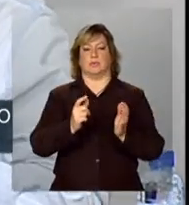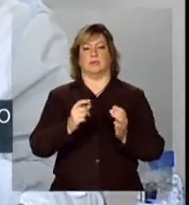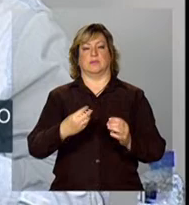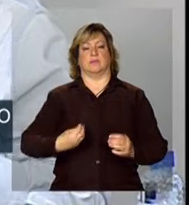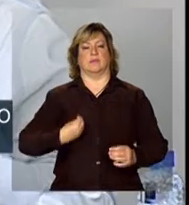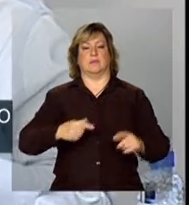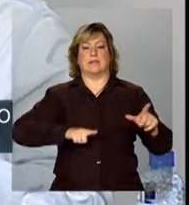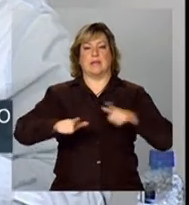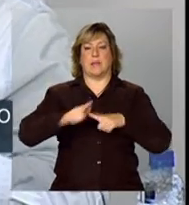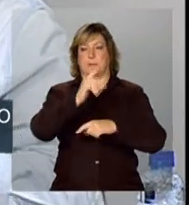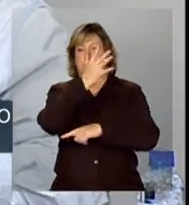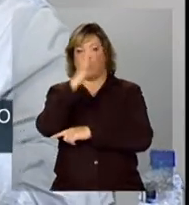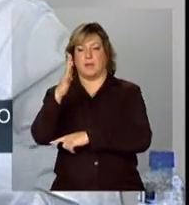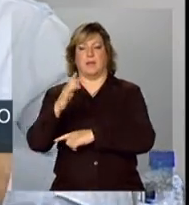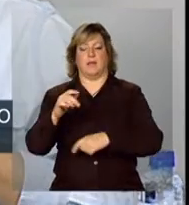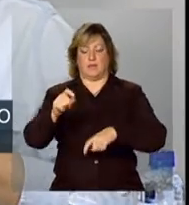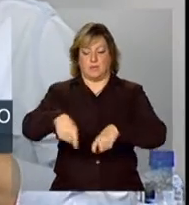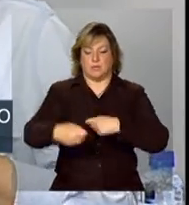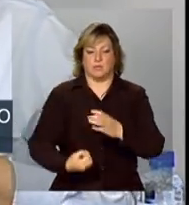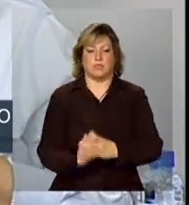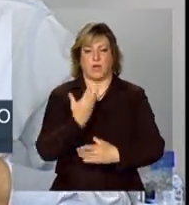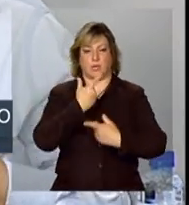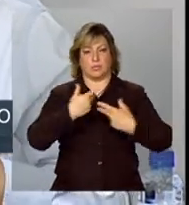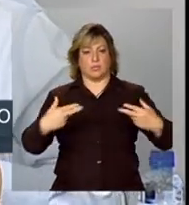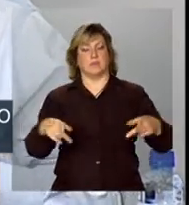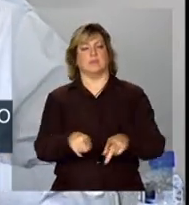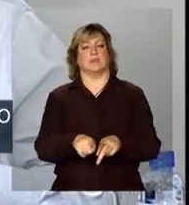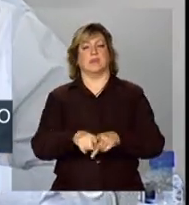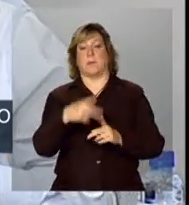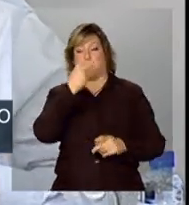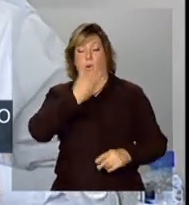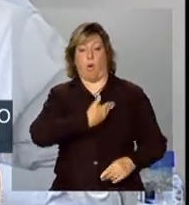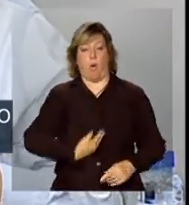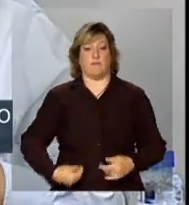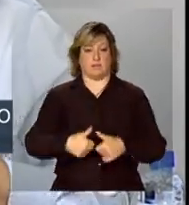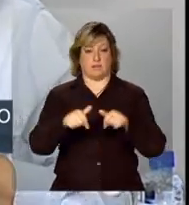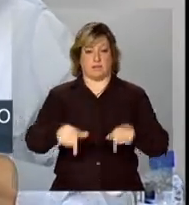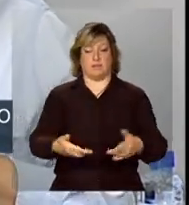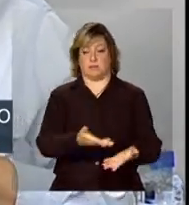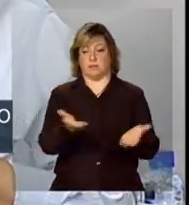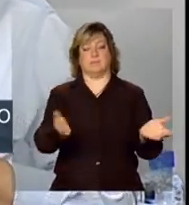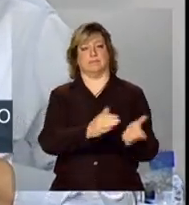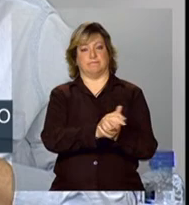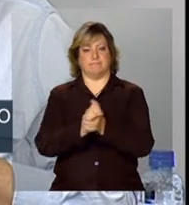ambientalistas, produtores rurais, né, enfim, as pessoas do governo que aqui estão.